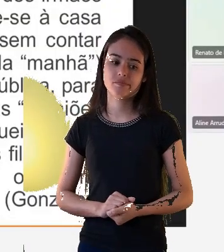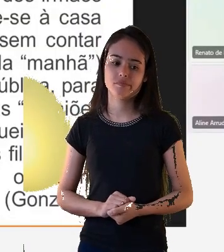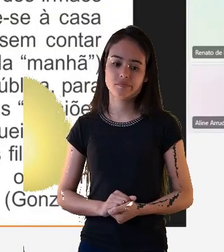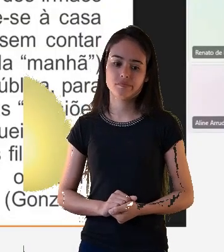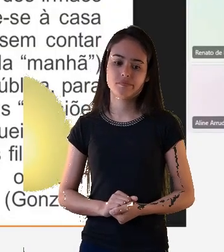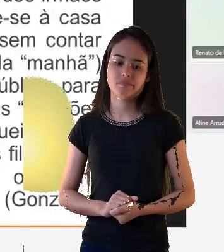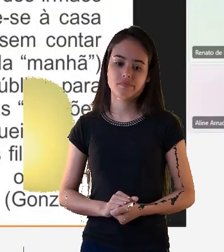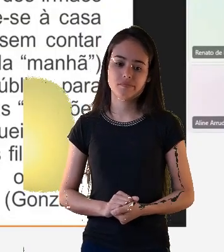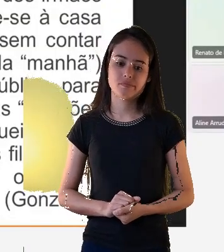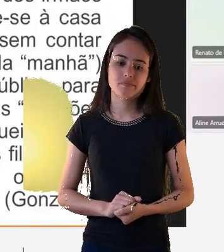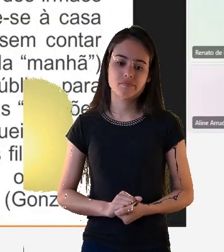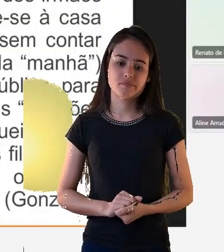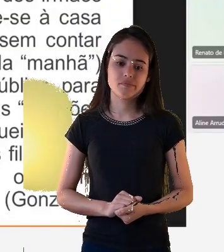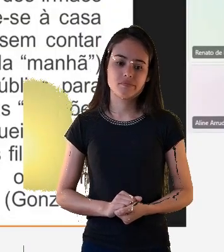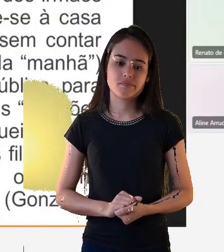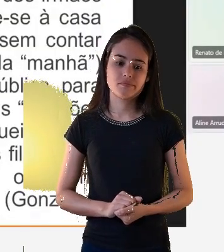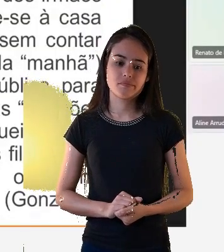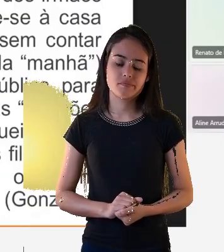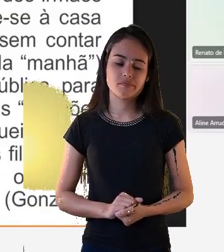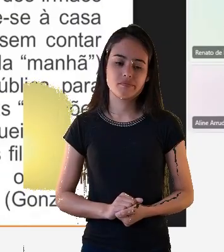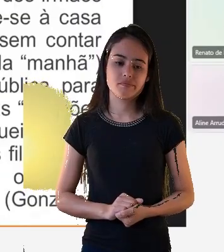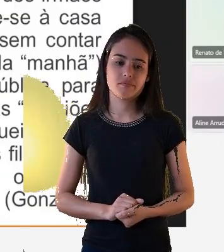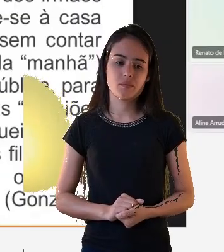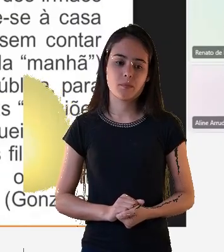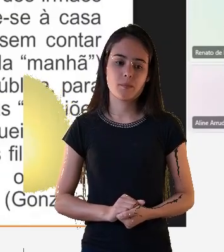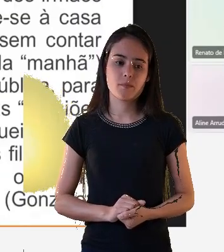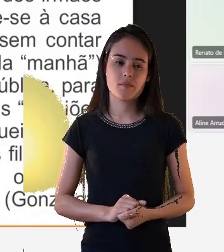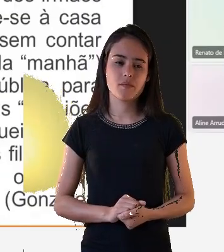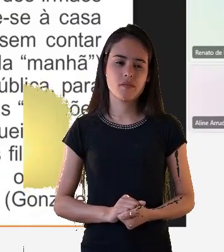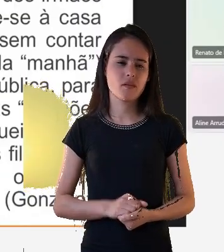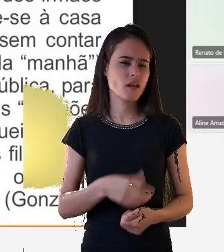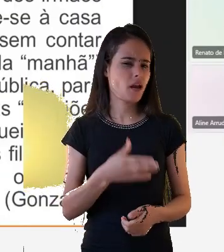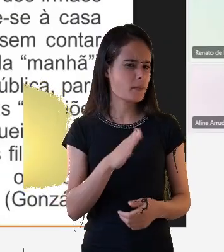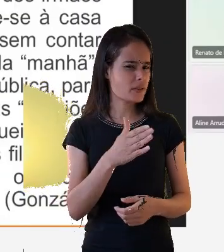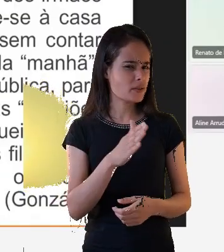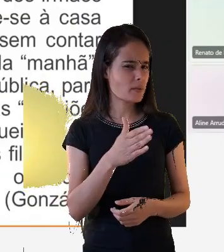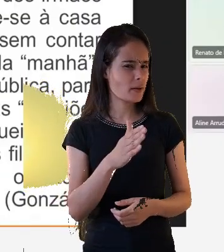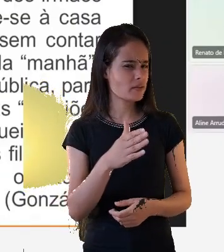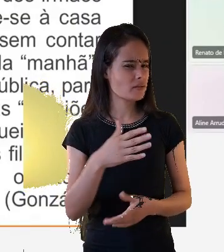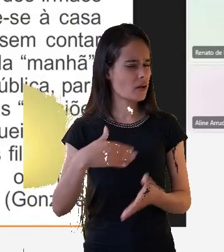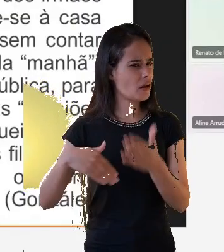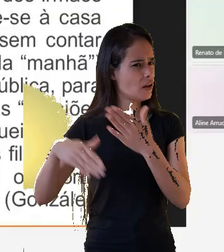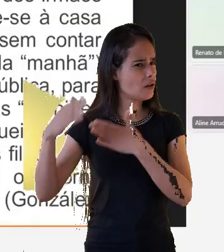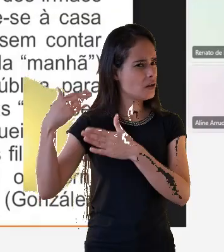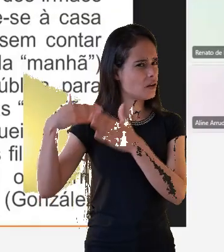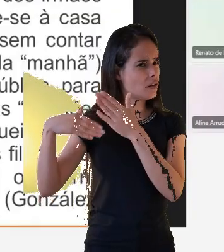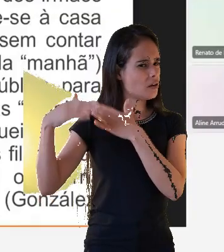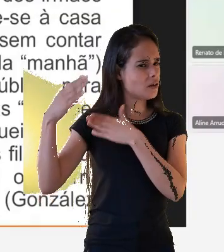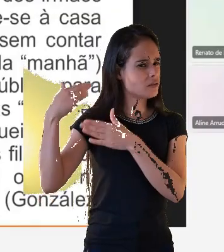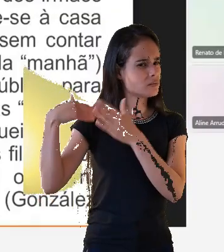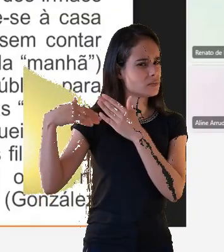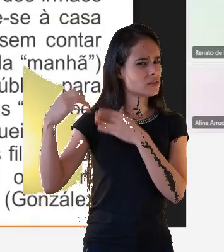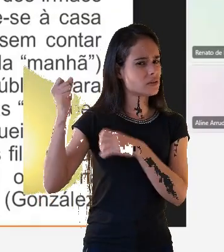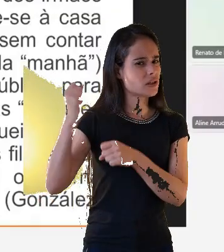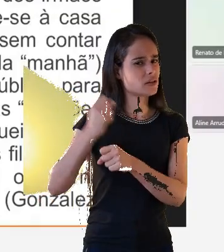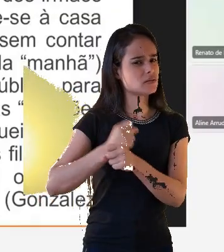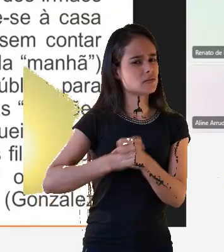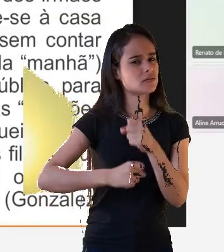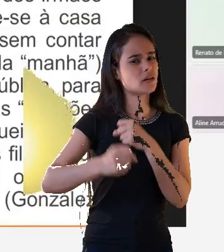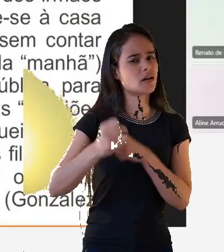Lélia Gonzalez, né, já estava dizendo aqui, né, na década de 70,